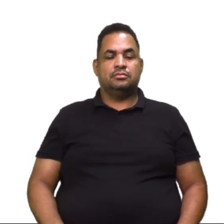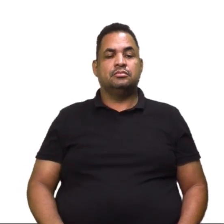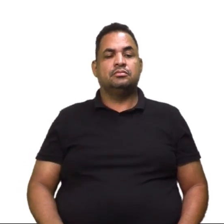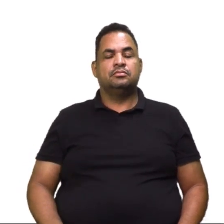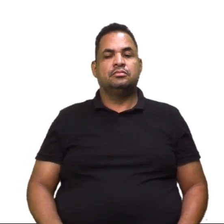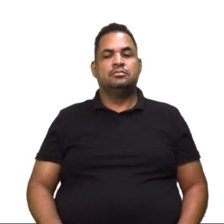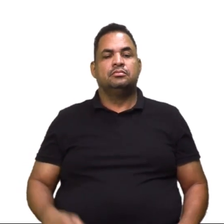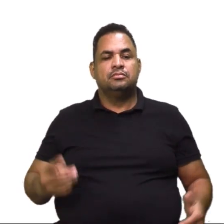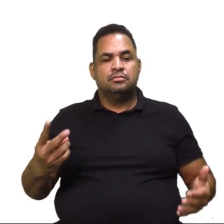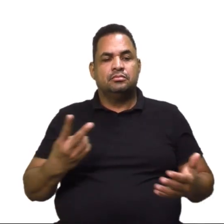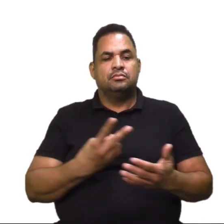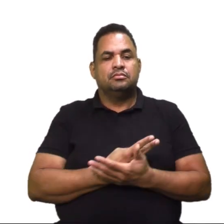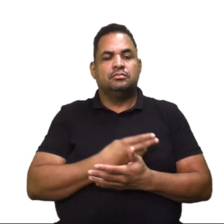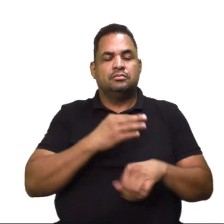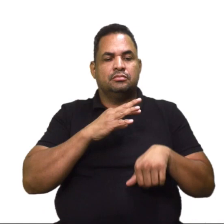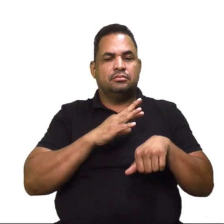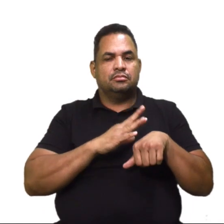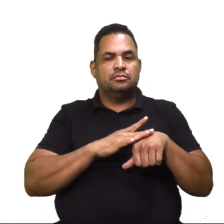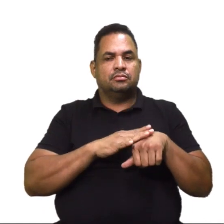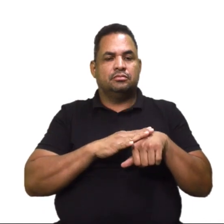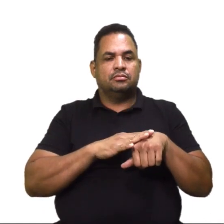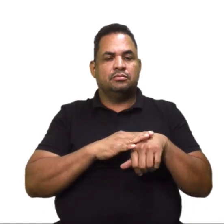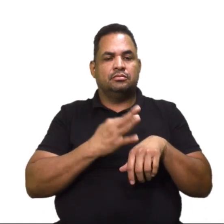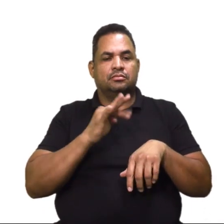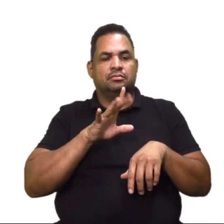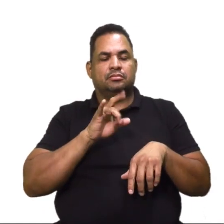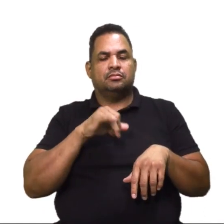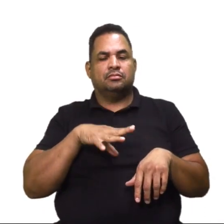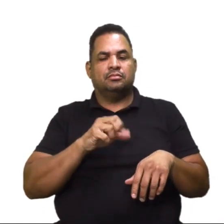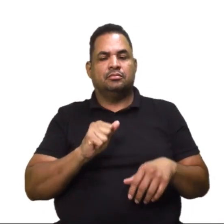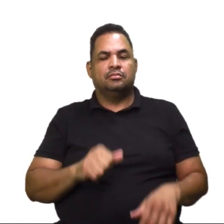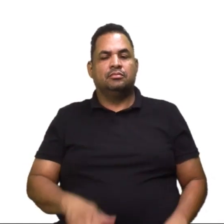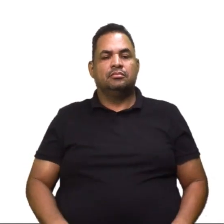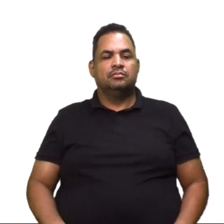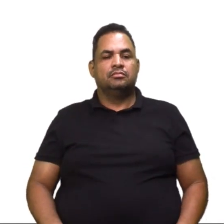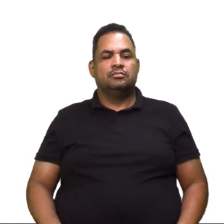ser provocada, a doença que vai ser provocada pelo tricomonas, que é um